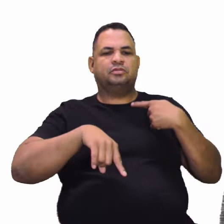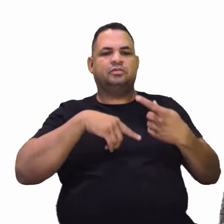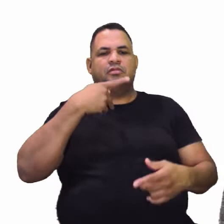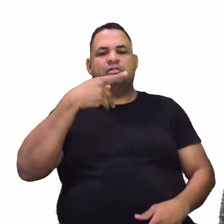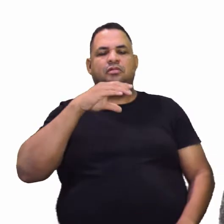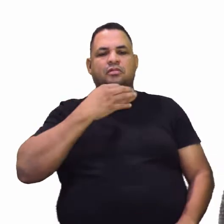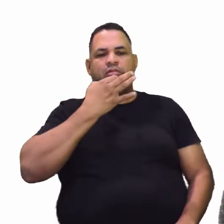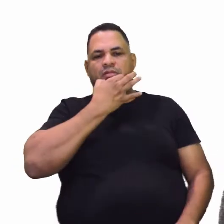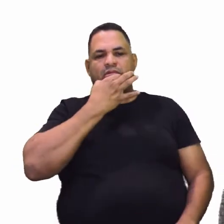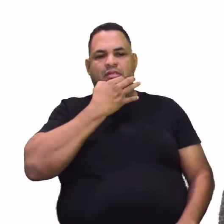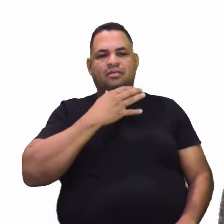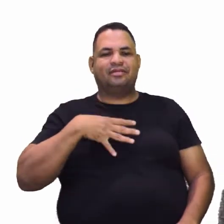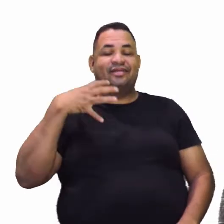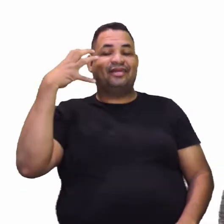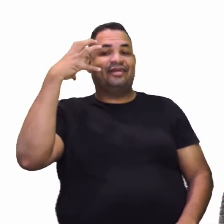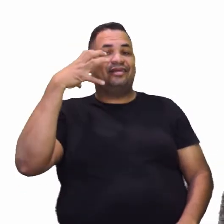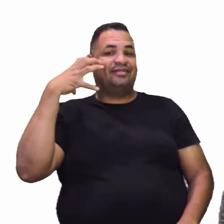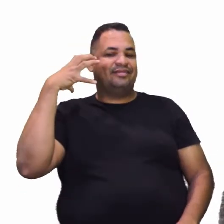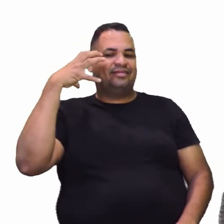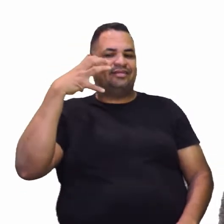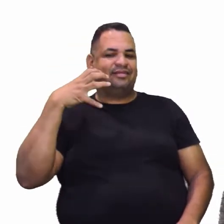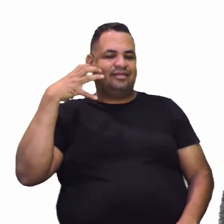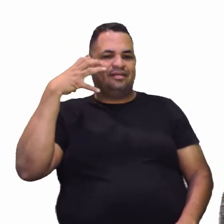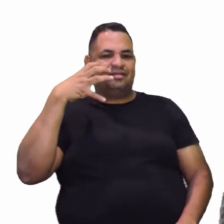inglês. Cantar, sing,